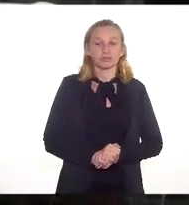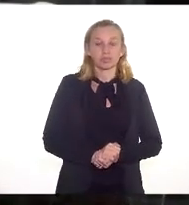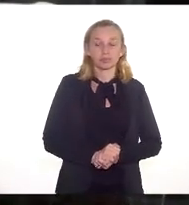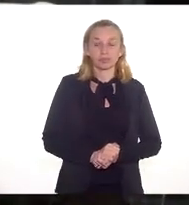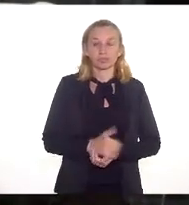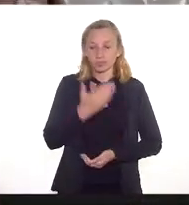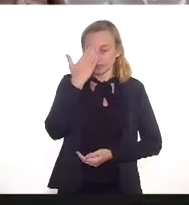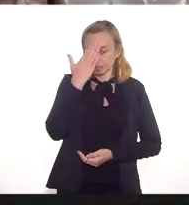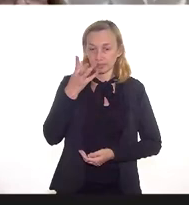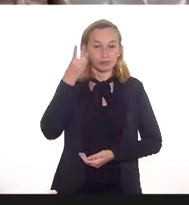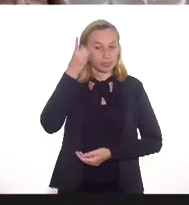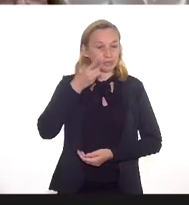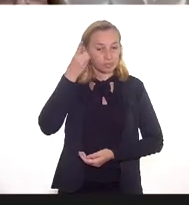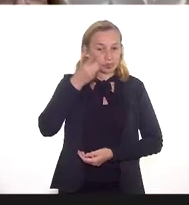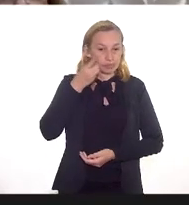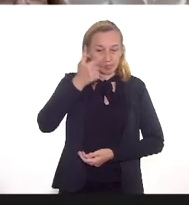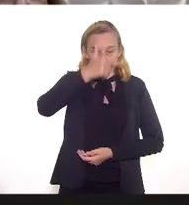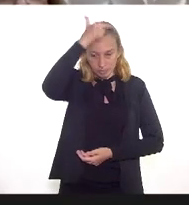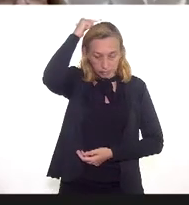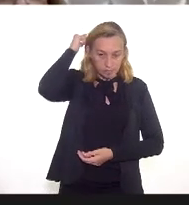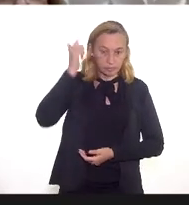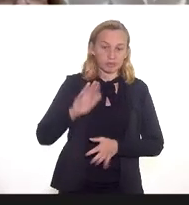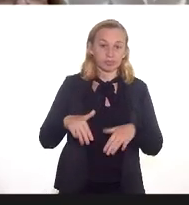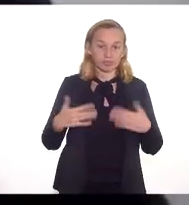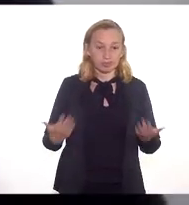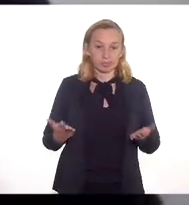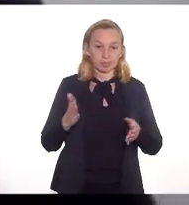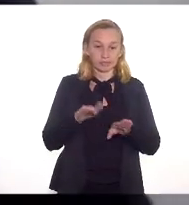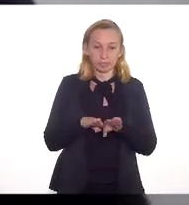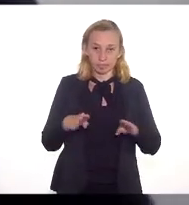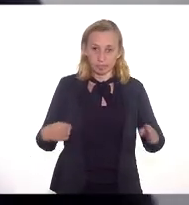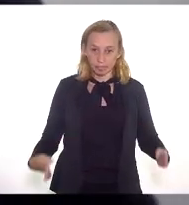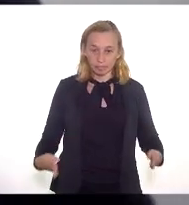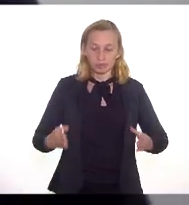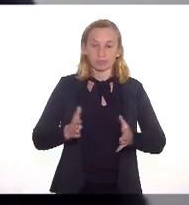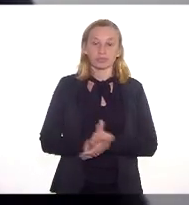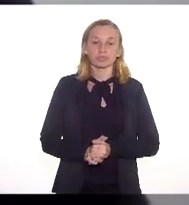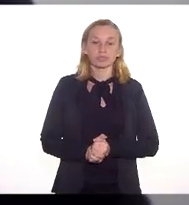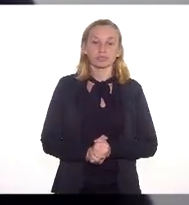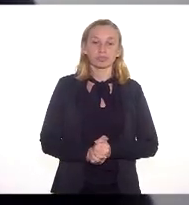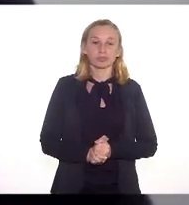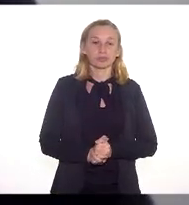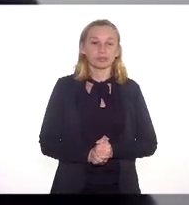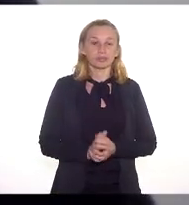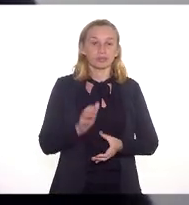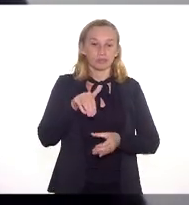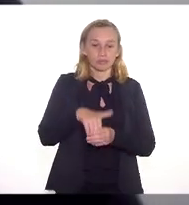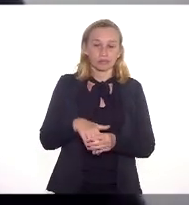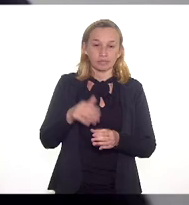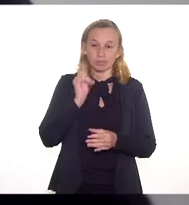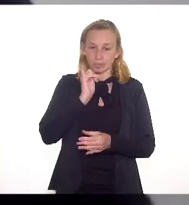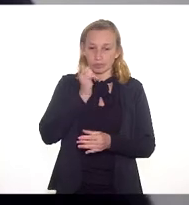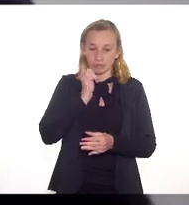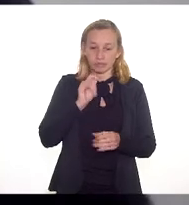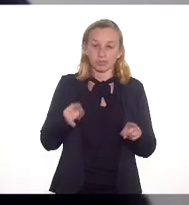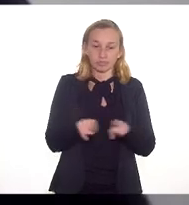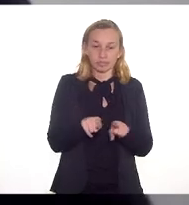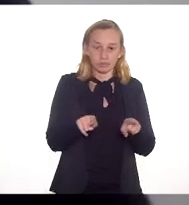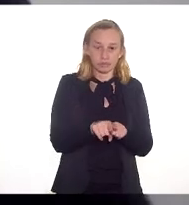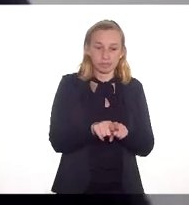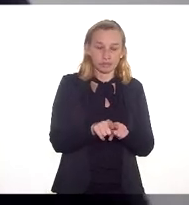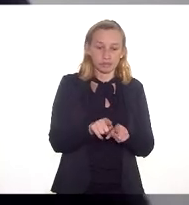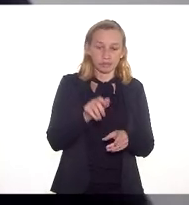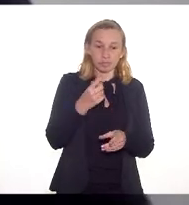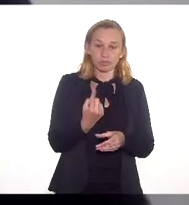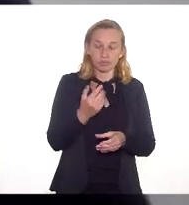Muito obrigado, deputado Luiz Paulo. Então, temos sobre a mesa um voto do relator e um voto divergente do deputado Luiz Paulo. Mais